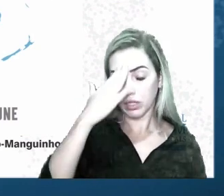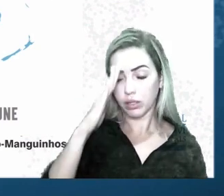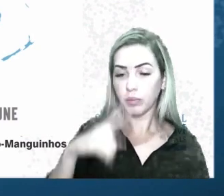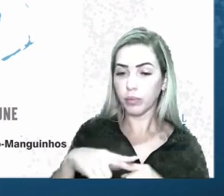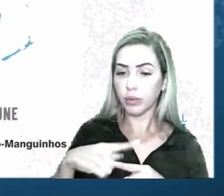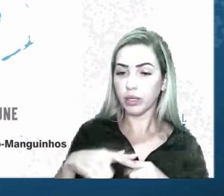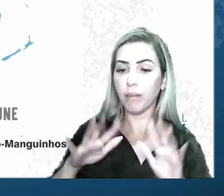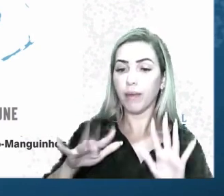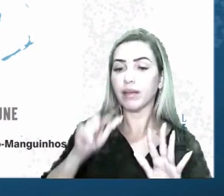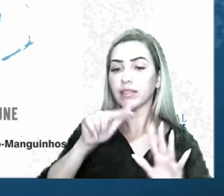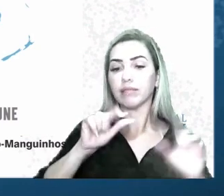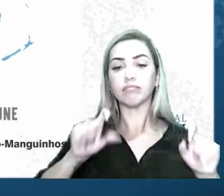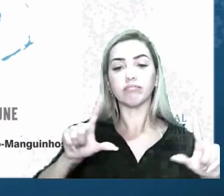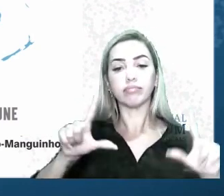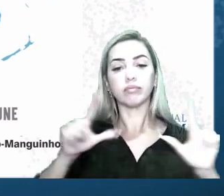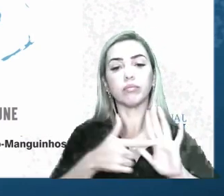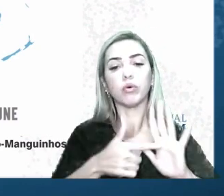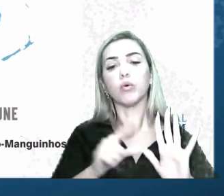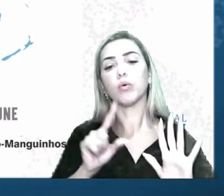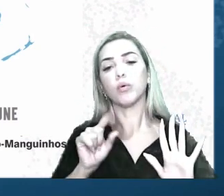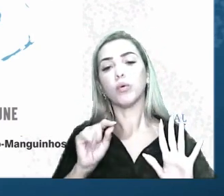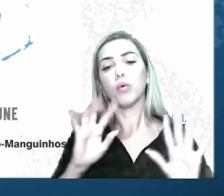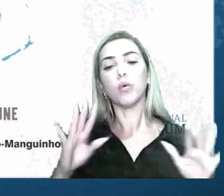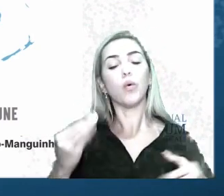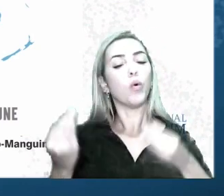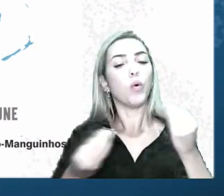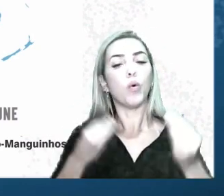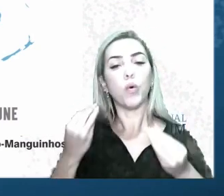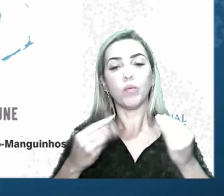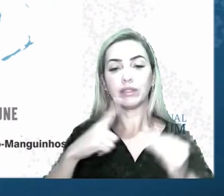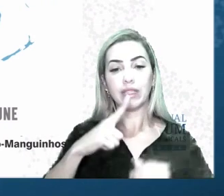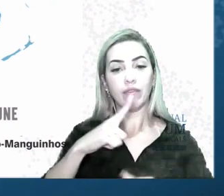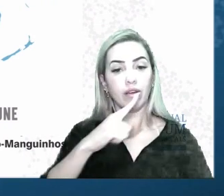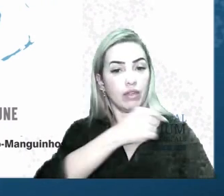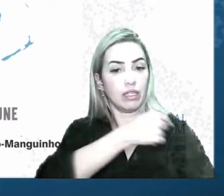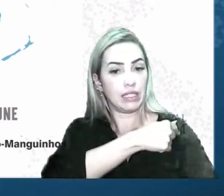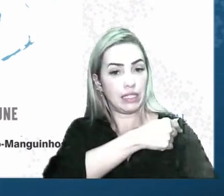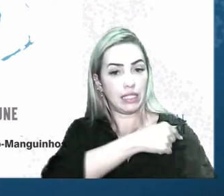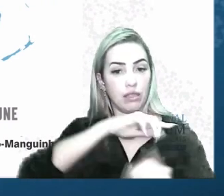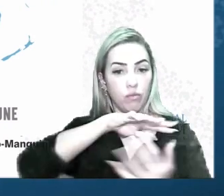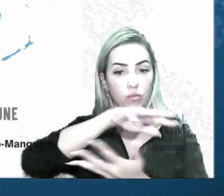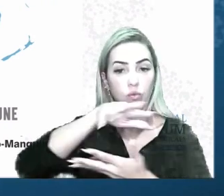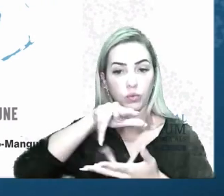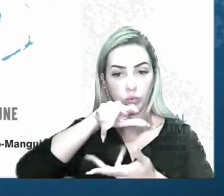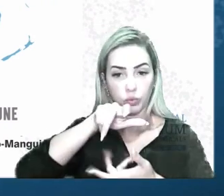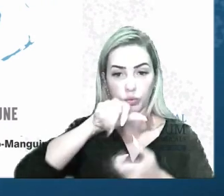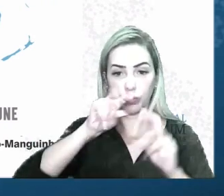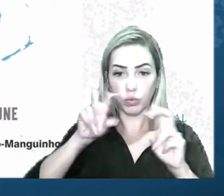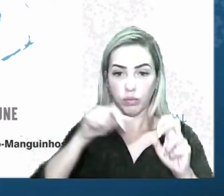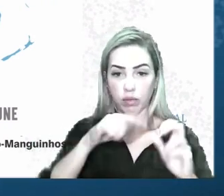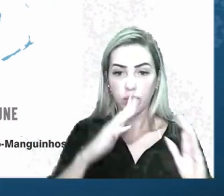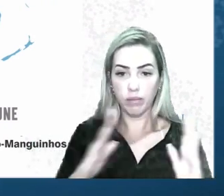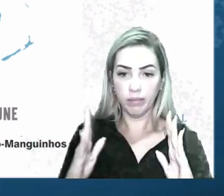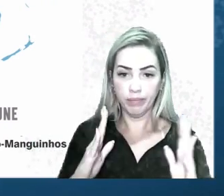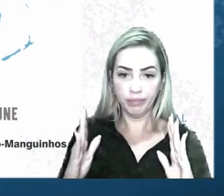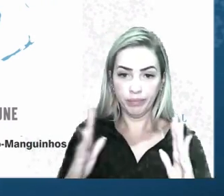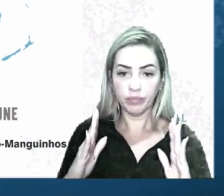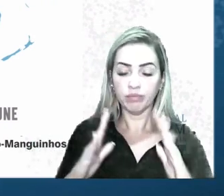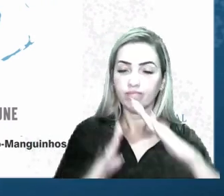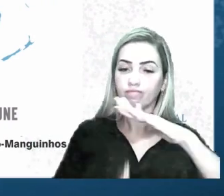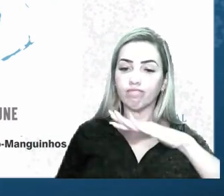mapa mostra qual era a situação da vacinação no mundo nesse período, no auge da pandemia